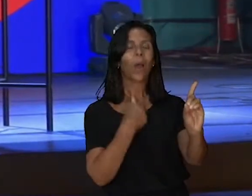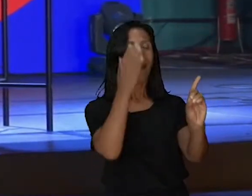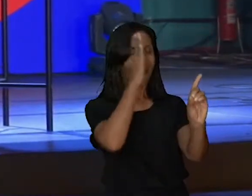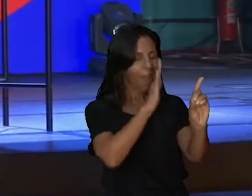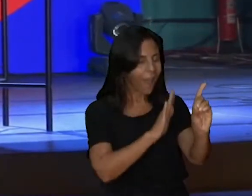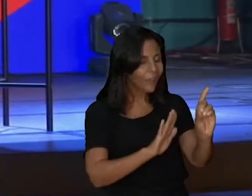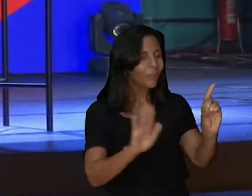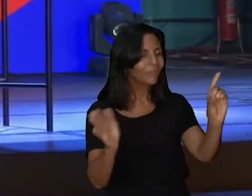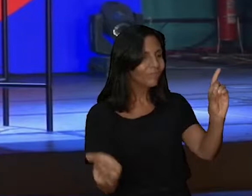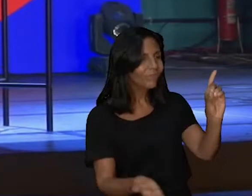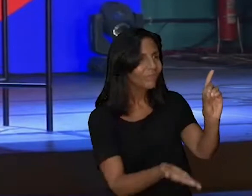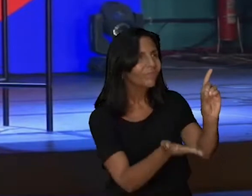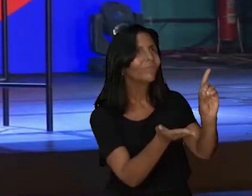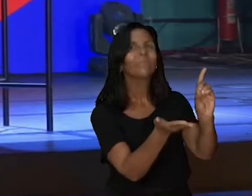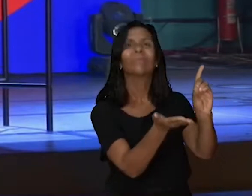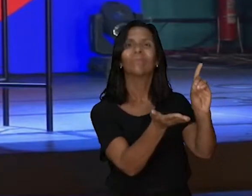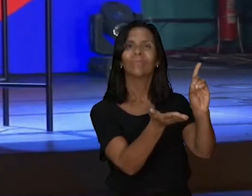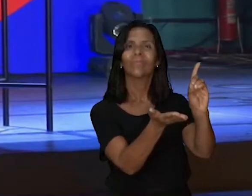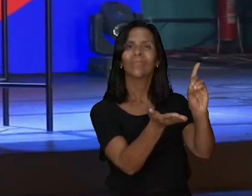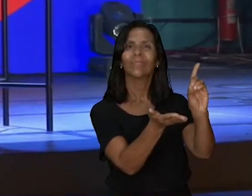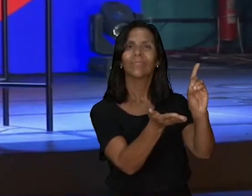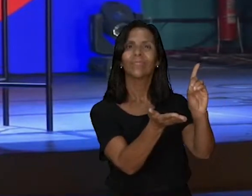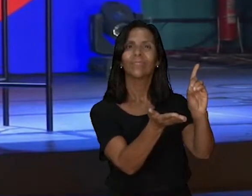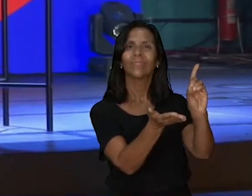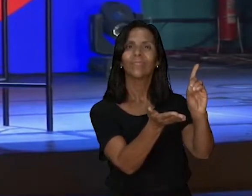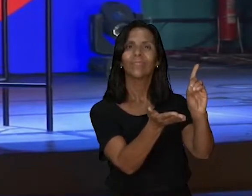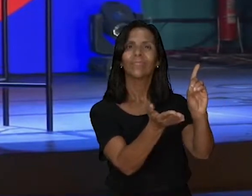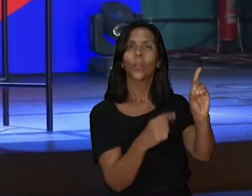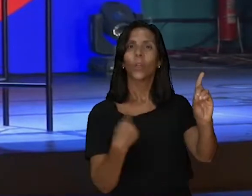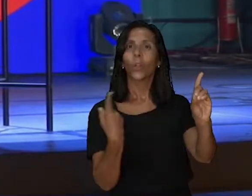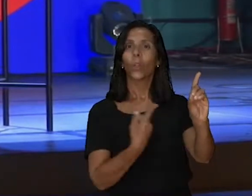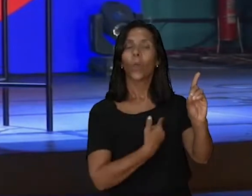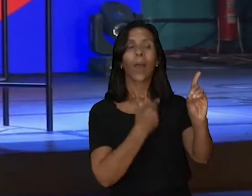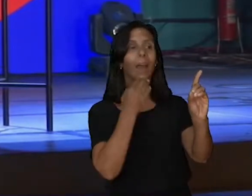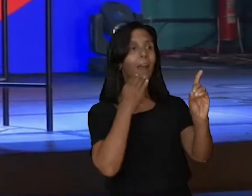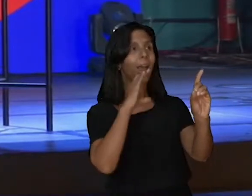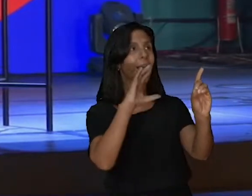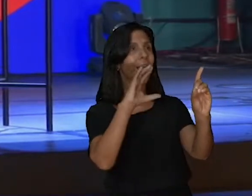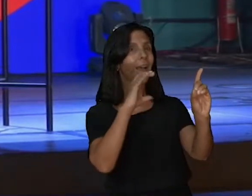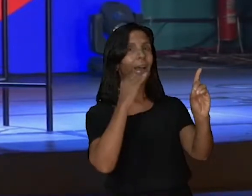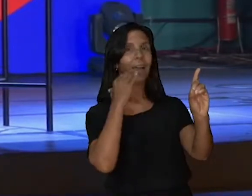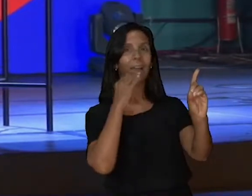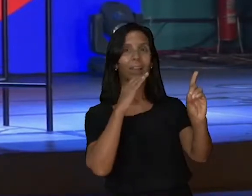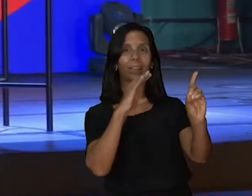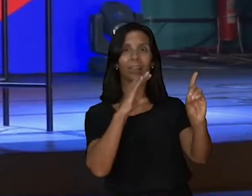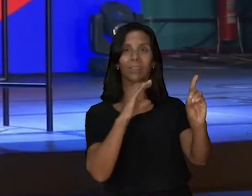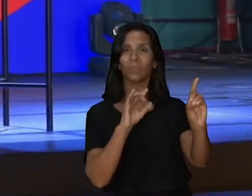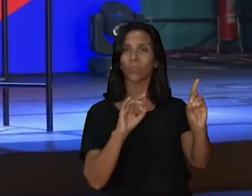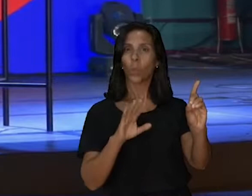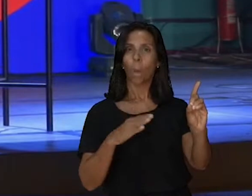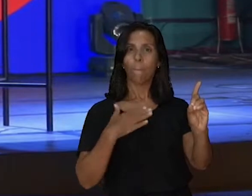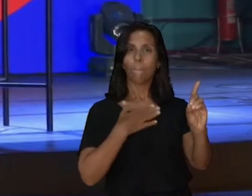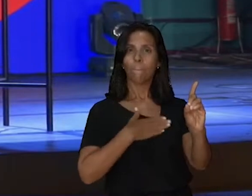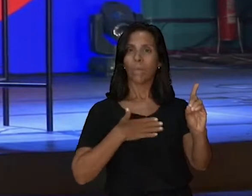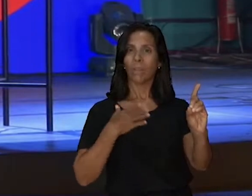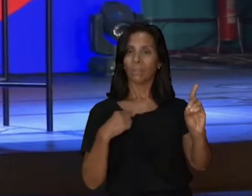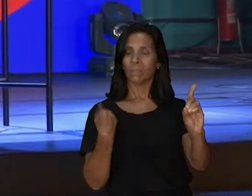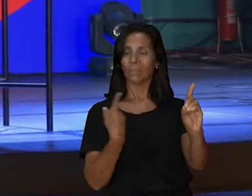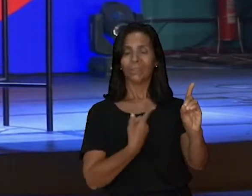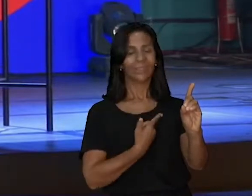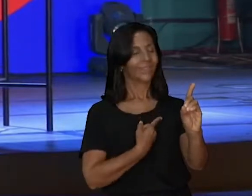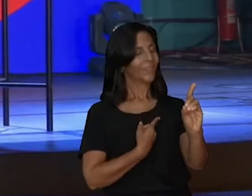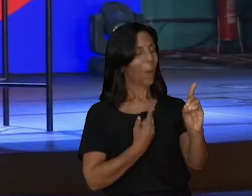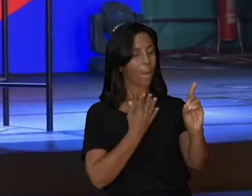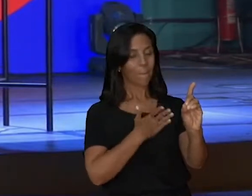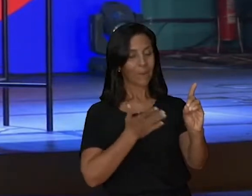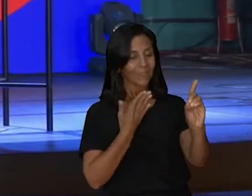o exaltamos, e nós não estamos cantando para o nosso prazer, mas para o